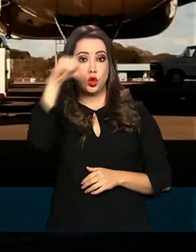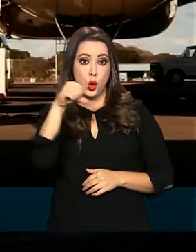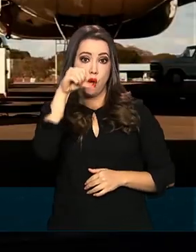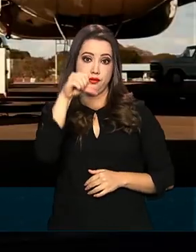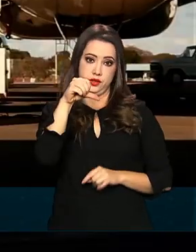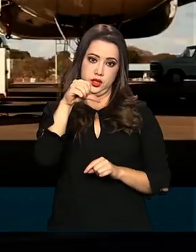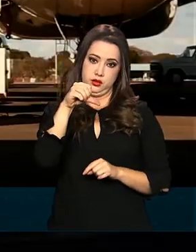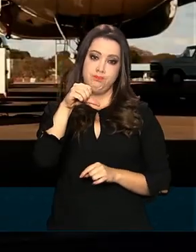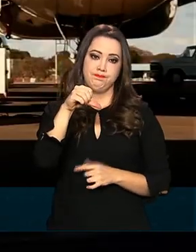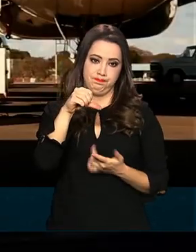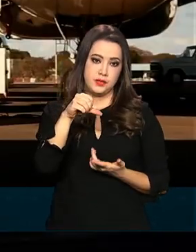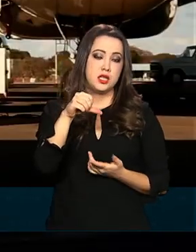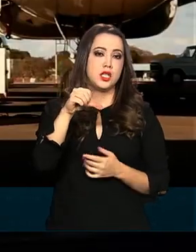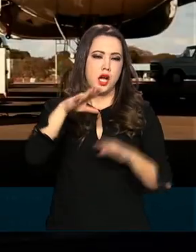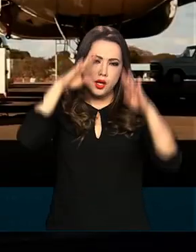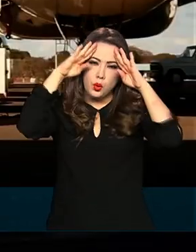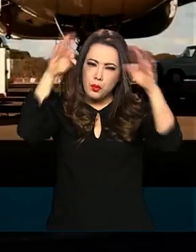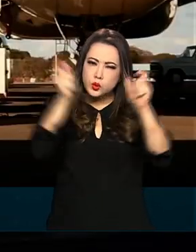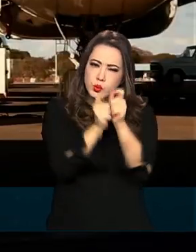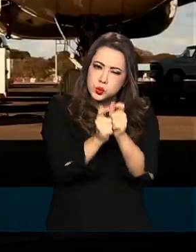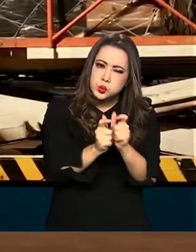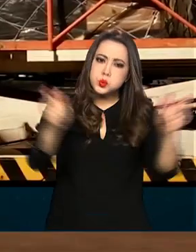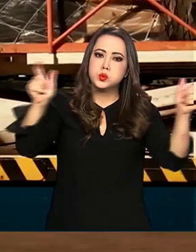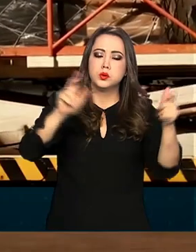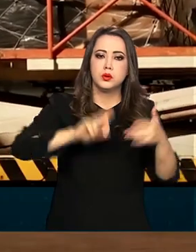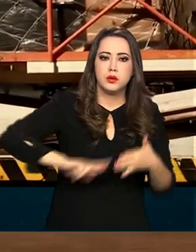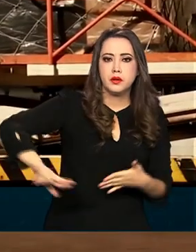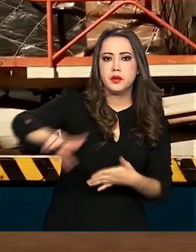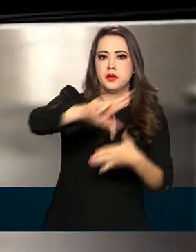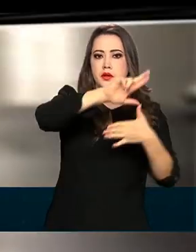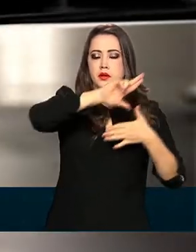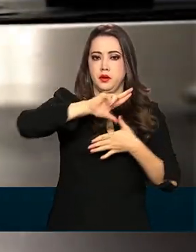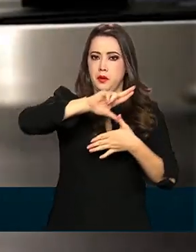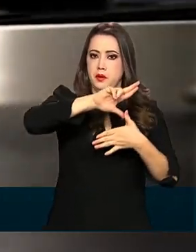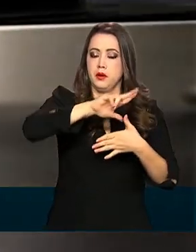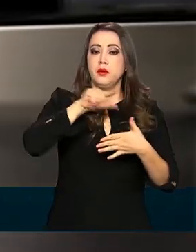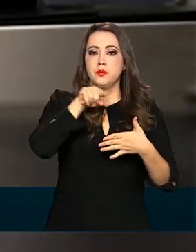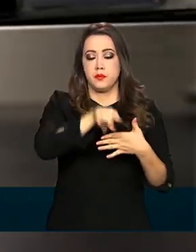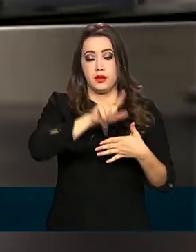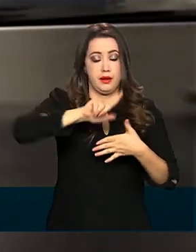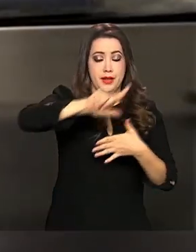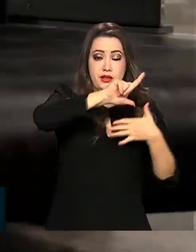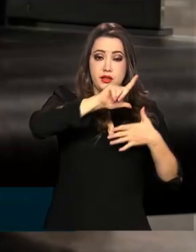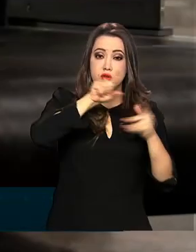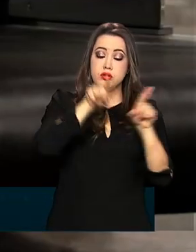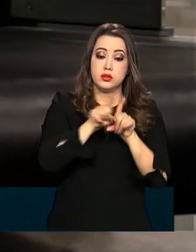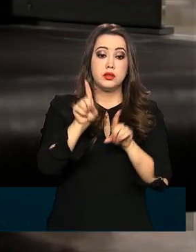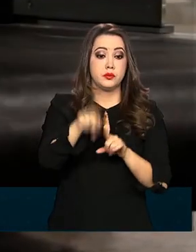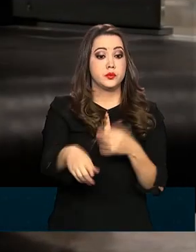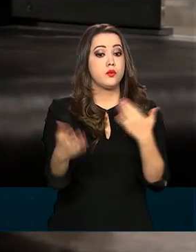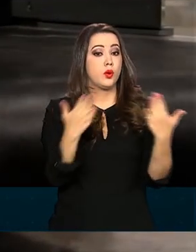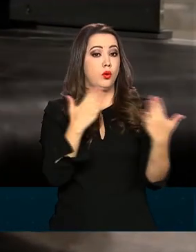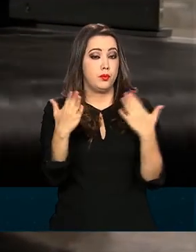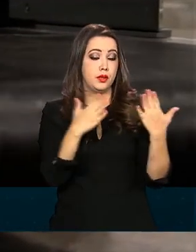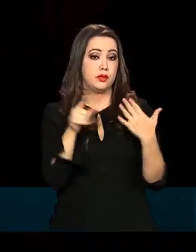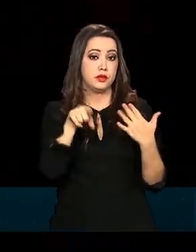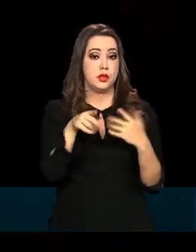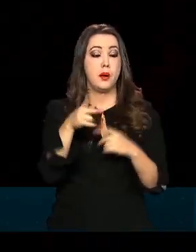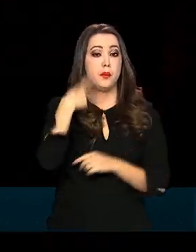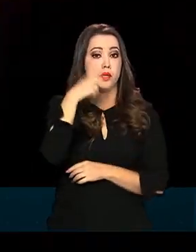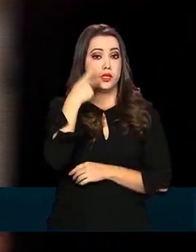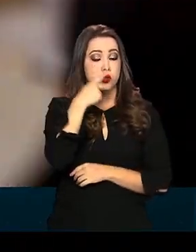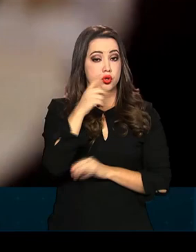Latina. Características que favorecem a atuação do crime organizado. Dados da Secretaria Nacional de Políticas sobre